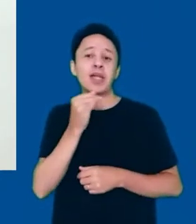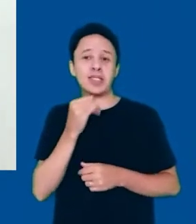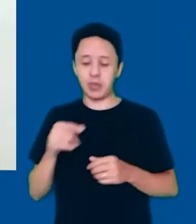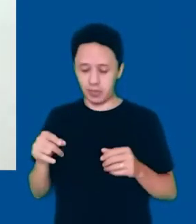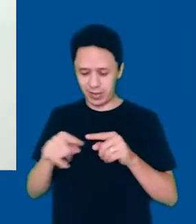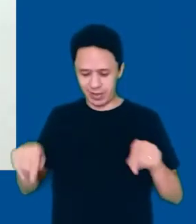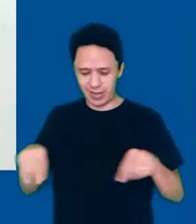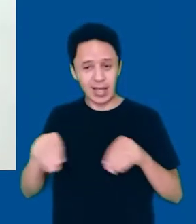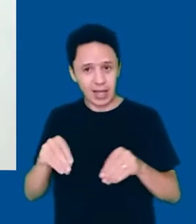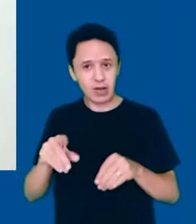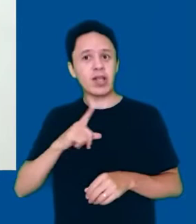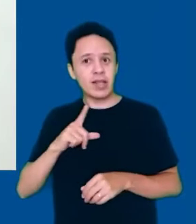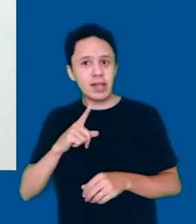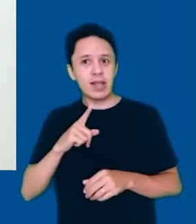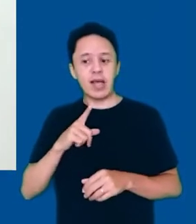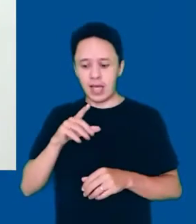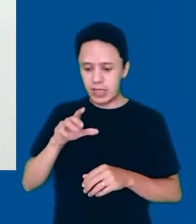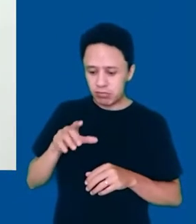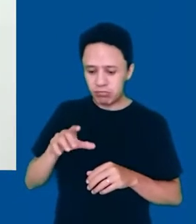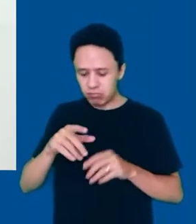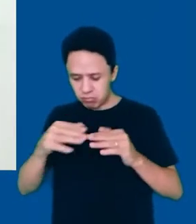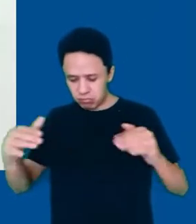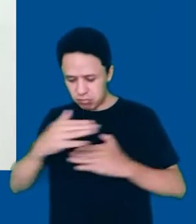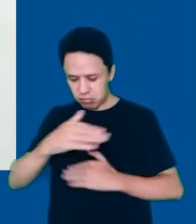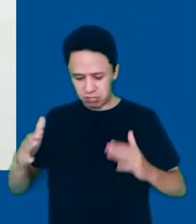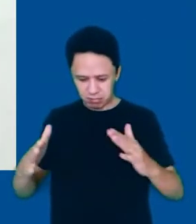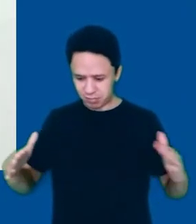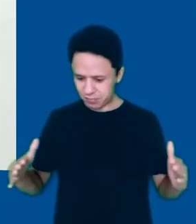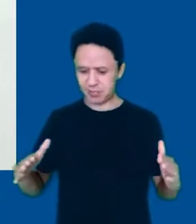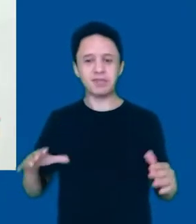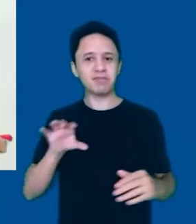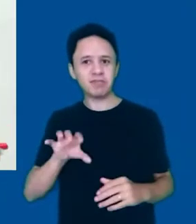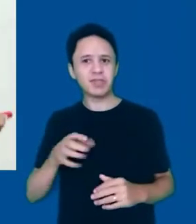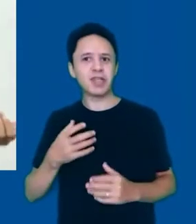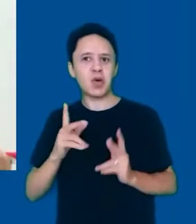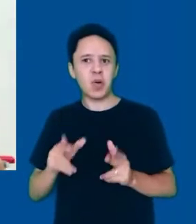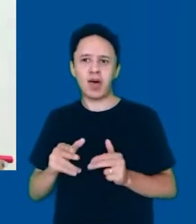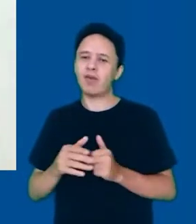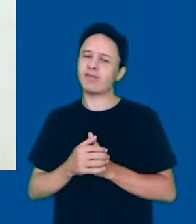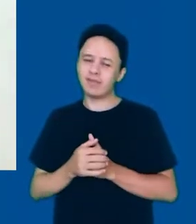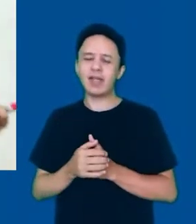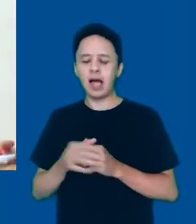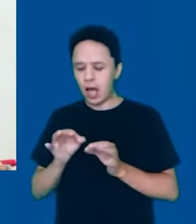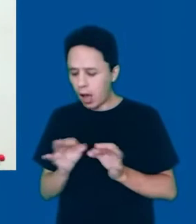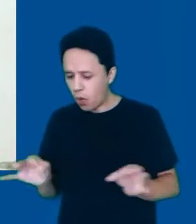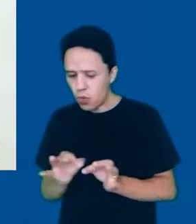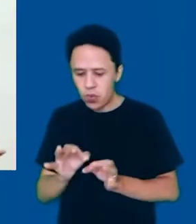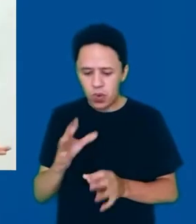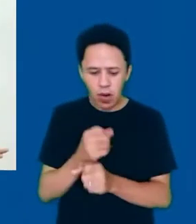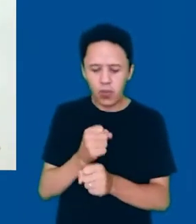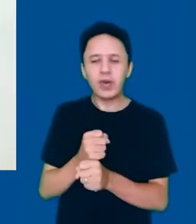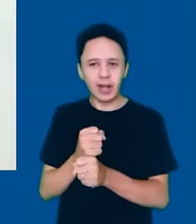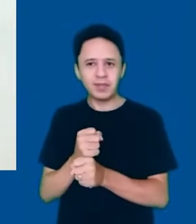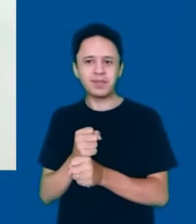que tem o formato de um trapézio. E aí você precisa determinar qual é a área desse trapézio, desse terreno, no caso,